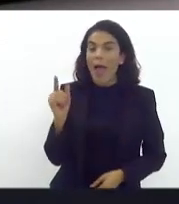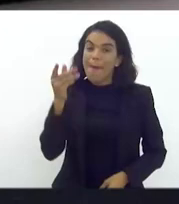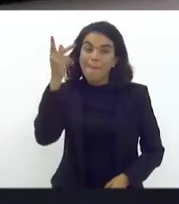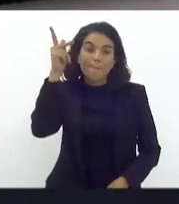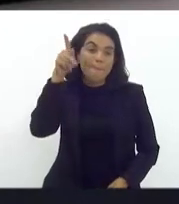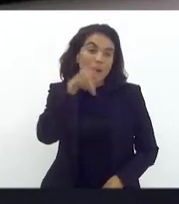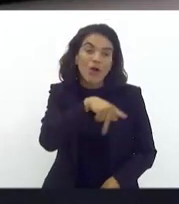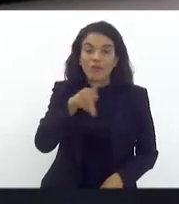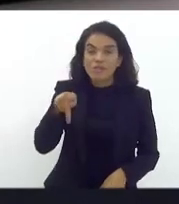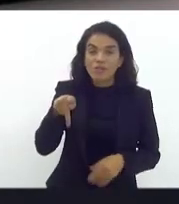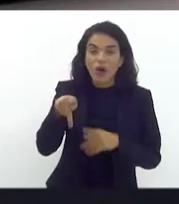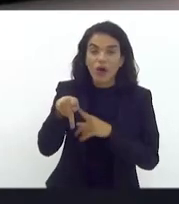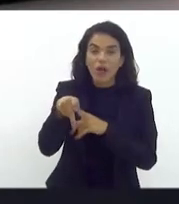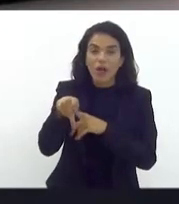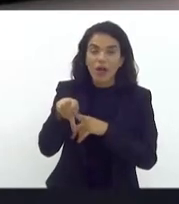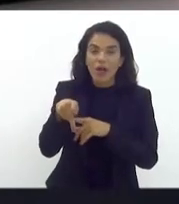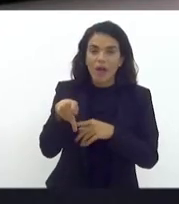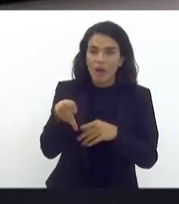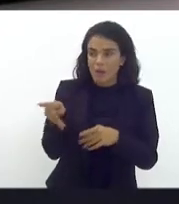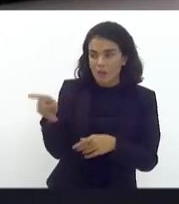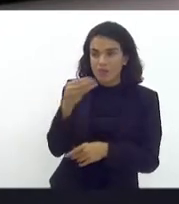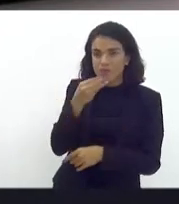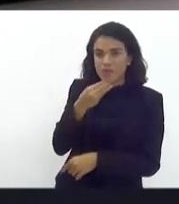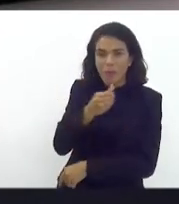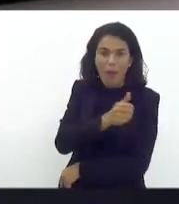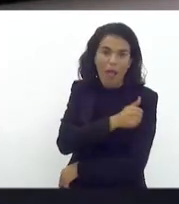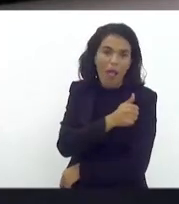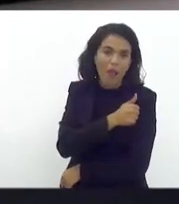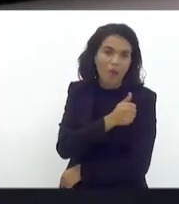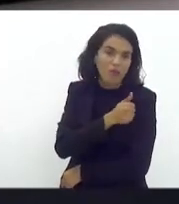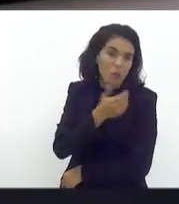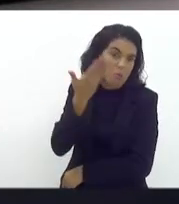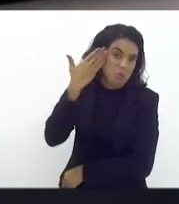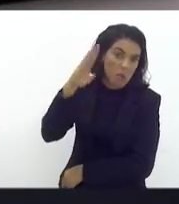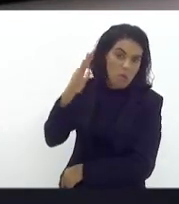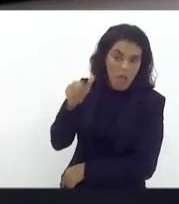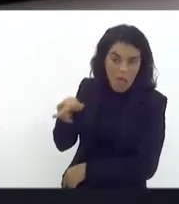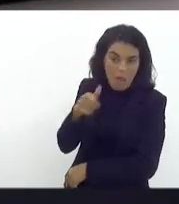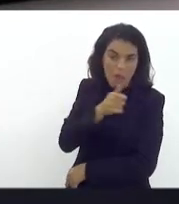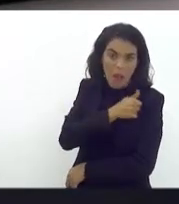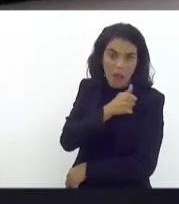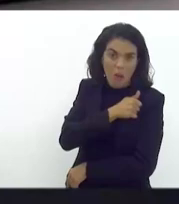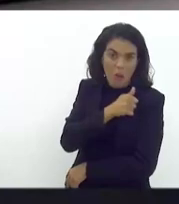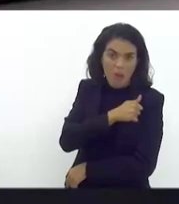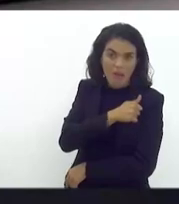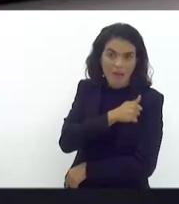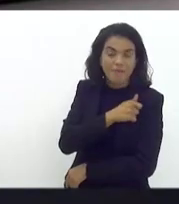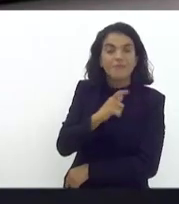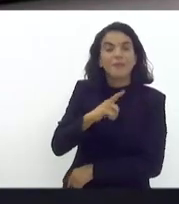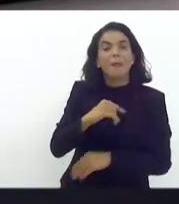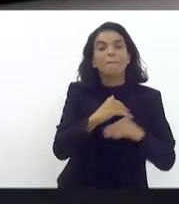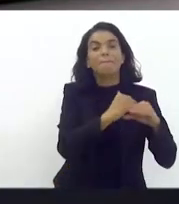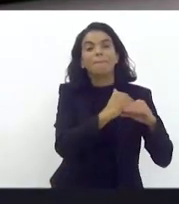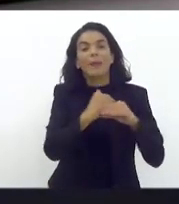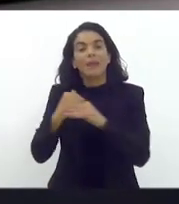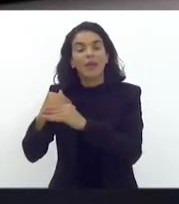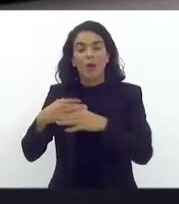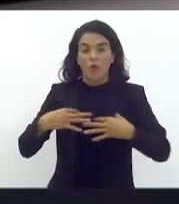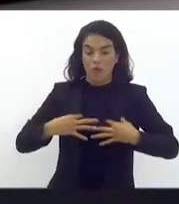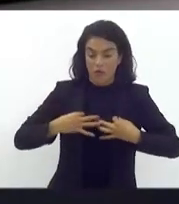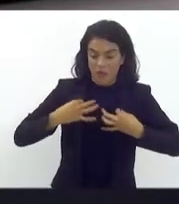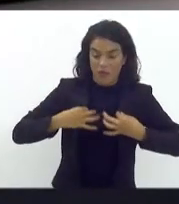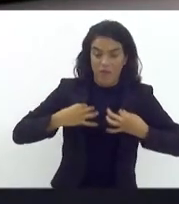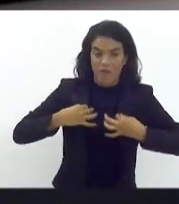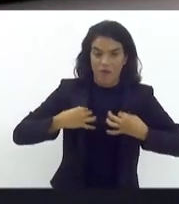professora eu podia ser minha aluna mas eu não sabia se erga Maria então um uniforme Talvez